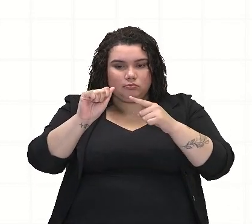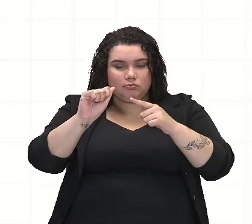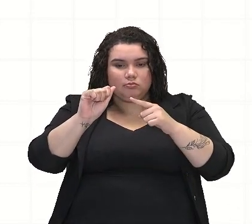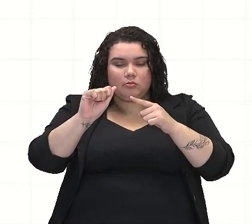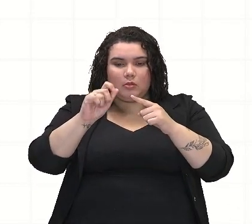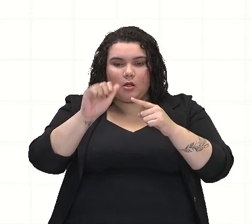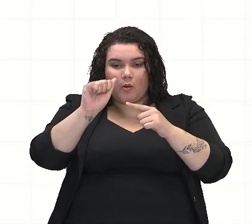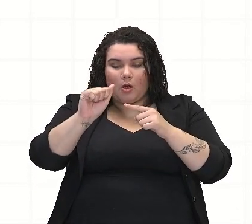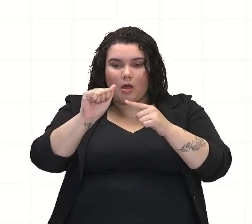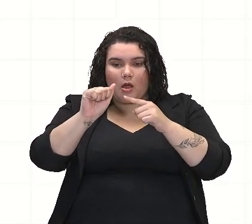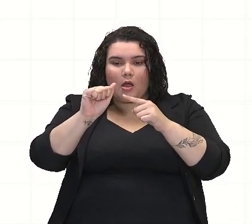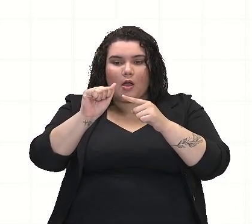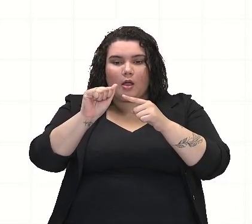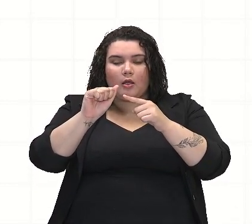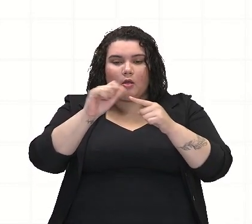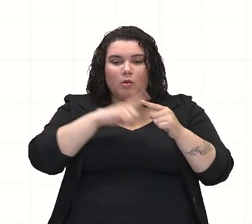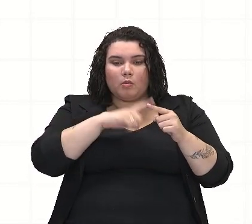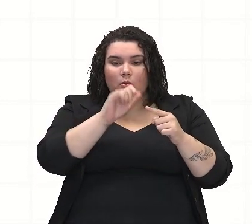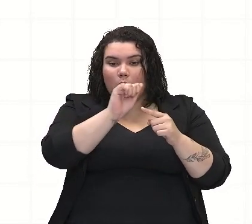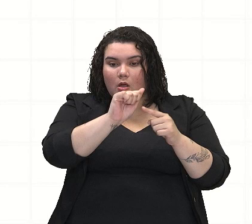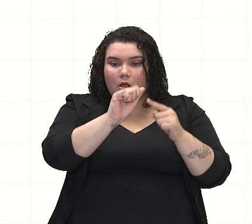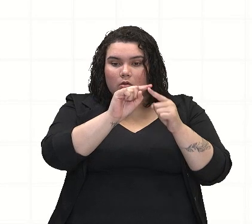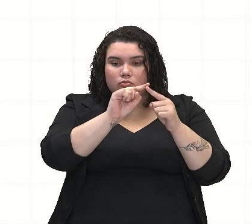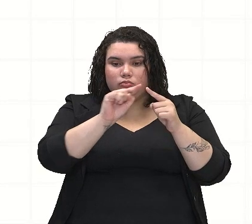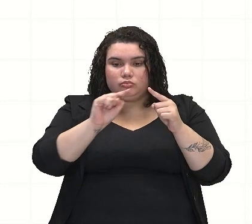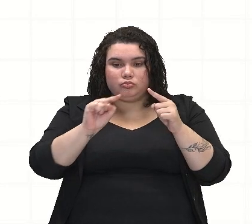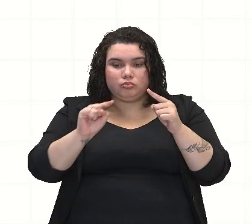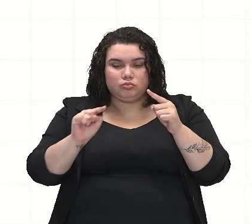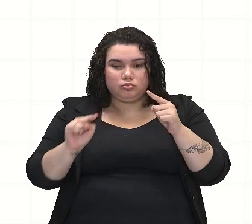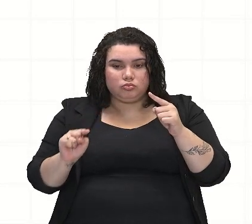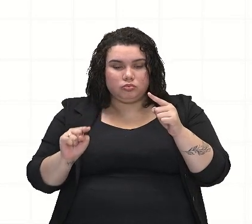Ó, esse ângulo aqui.